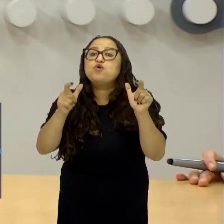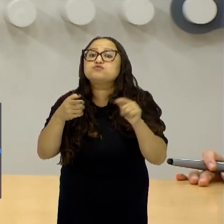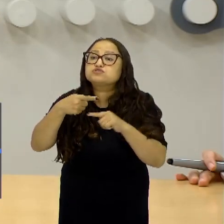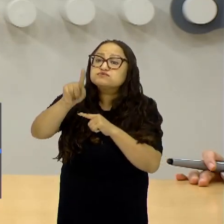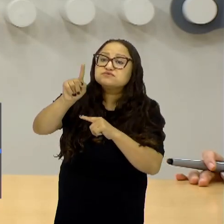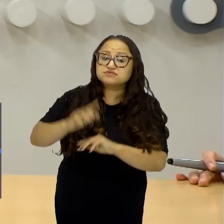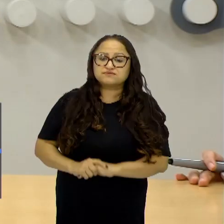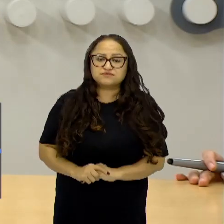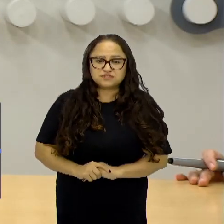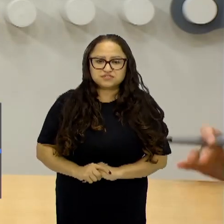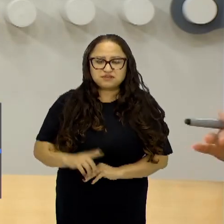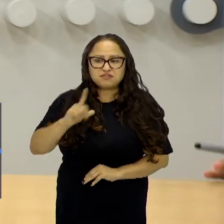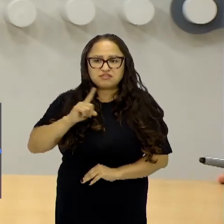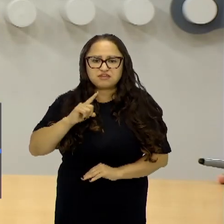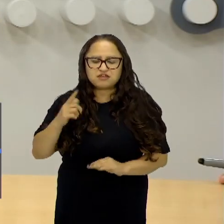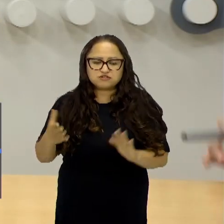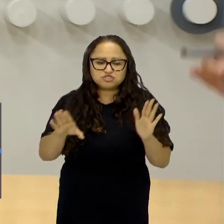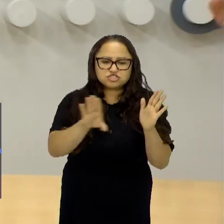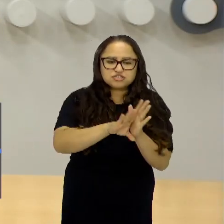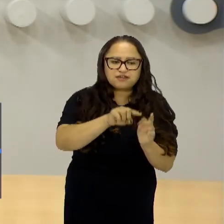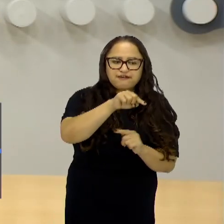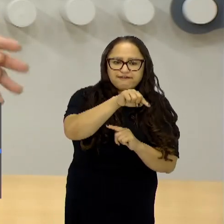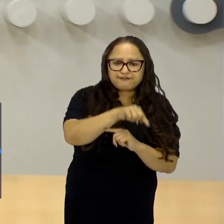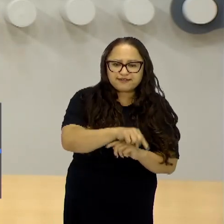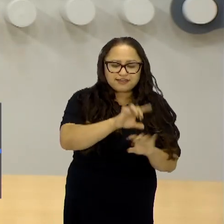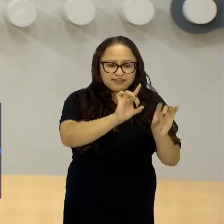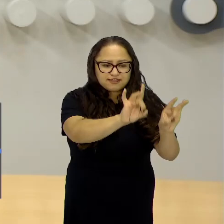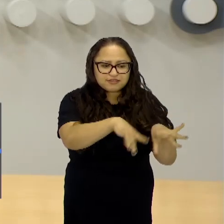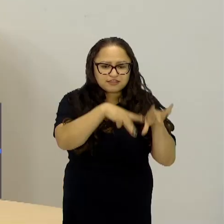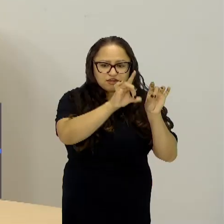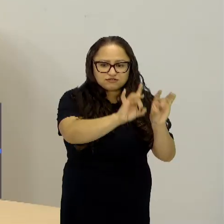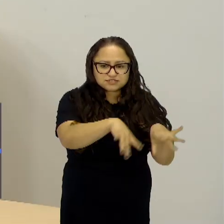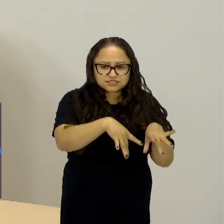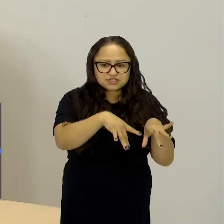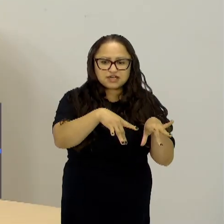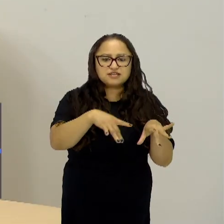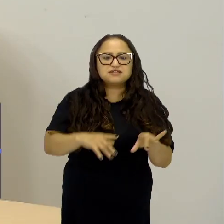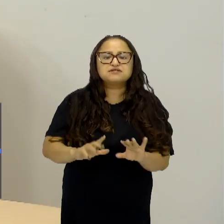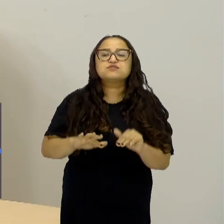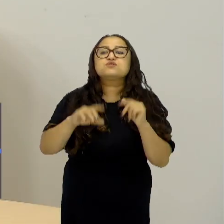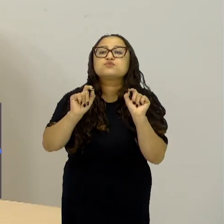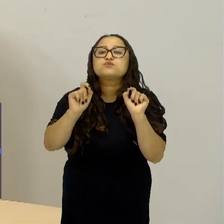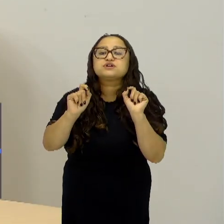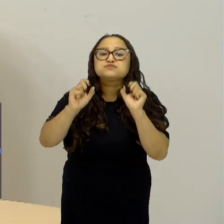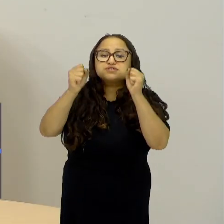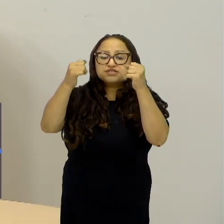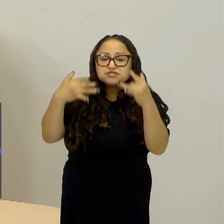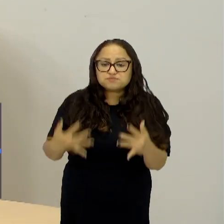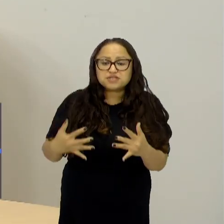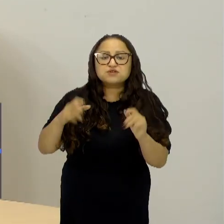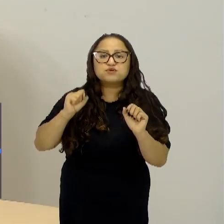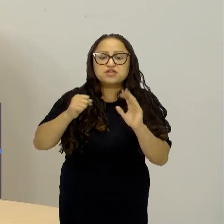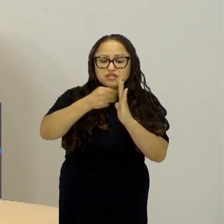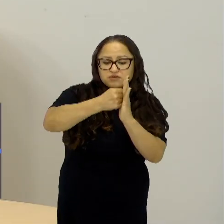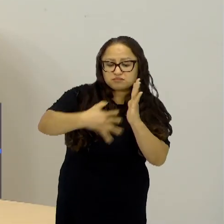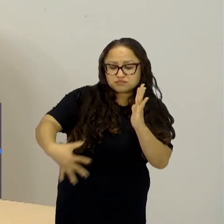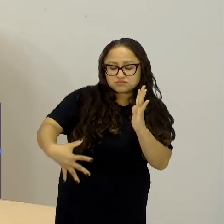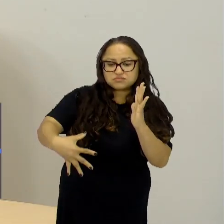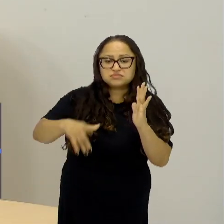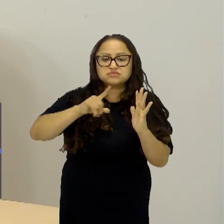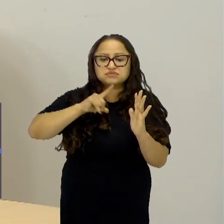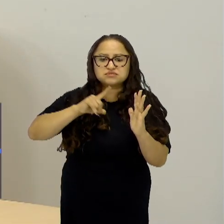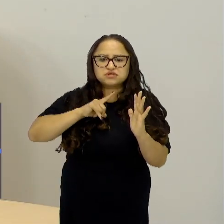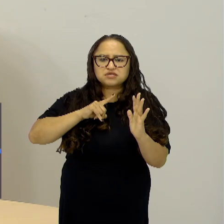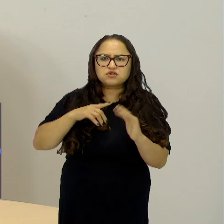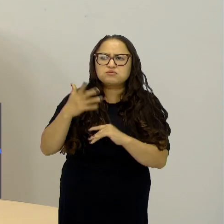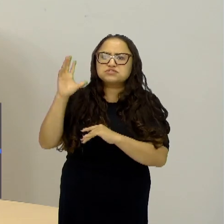olha, vim da Austrália, e aí... Ô, Mauro, e nesse texto, como se fala de poluição de mares, então, vamos supor, começa lá em